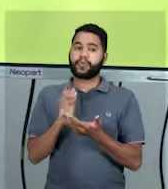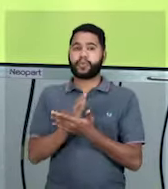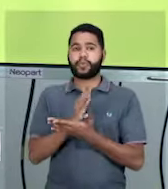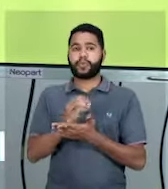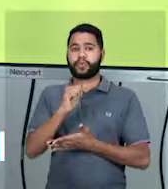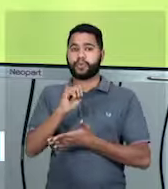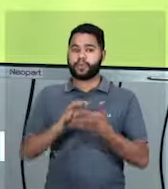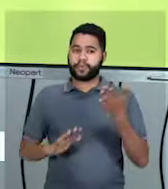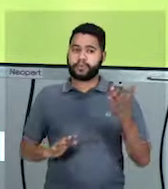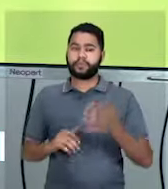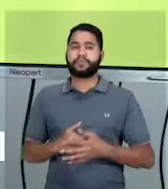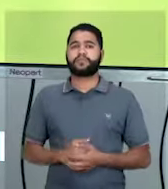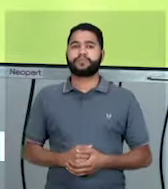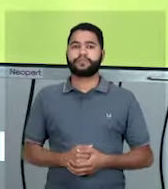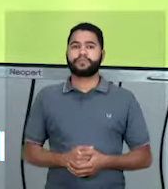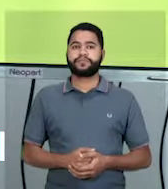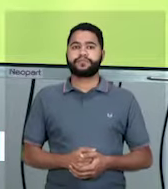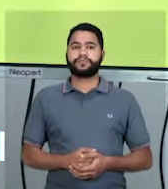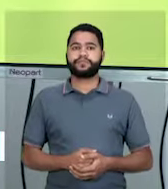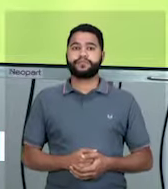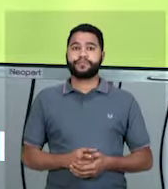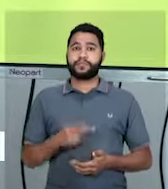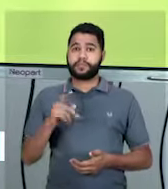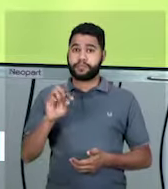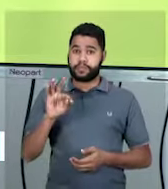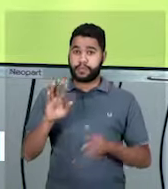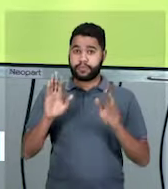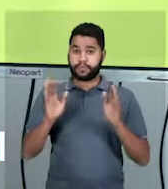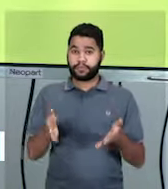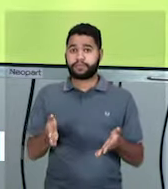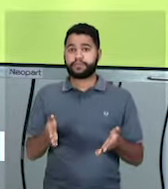atividades. Pegou o seu PET? Então vamos lá?